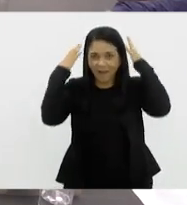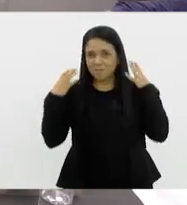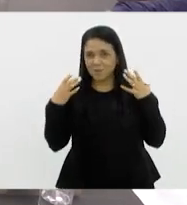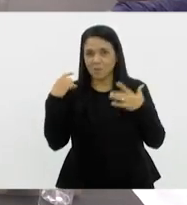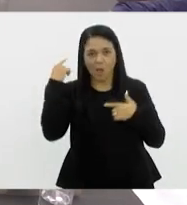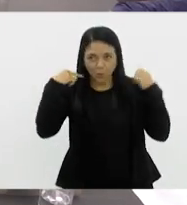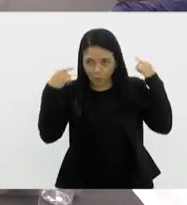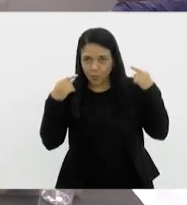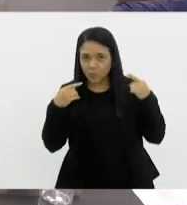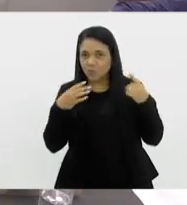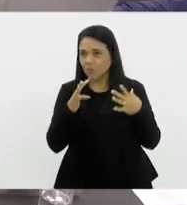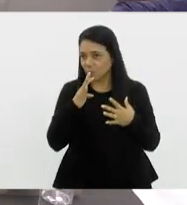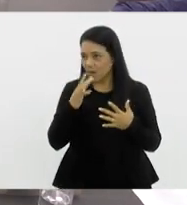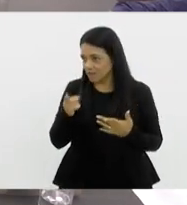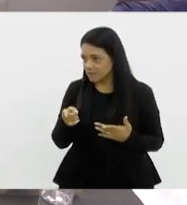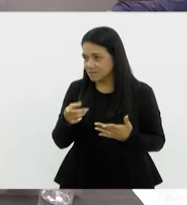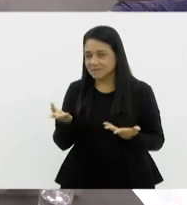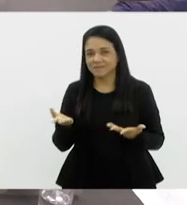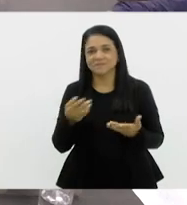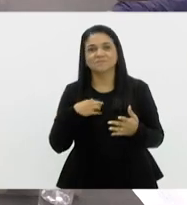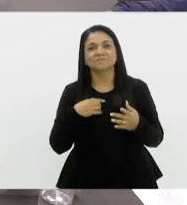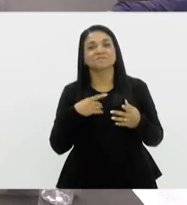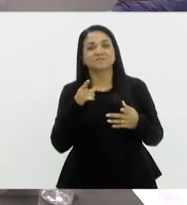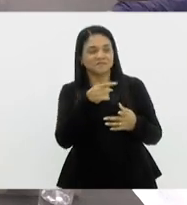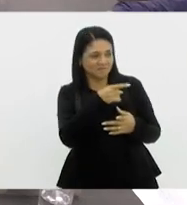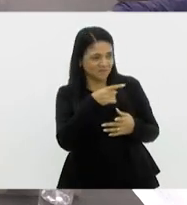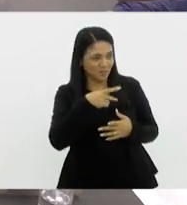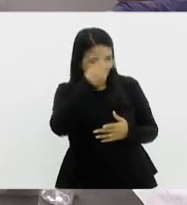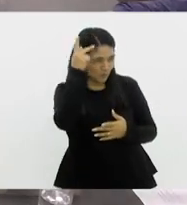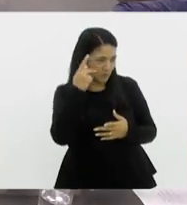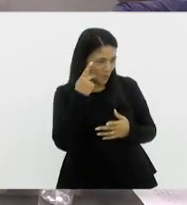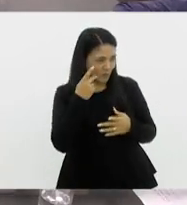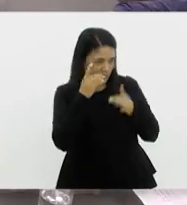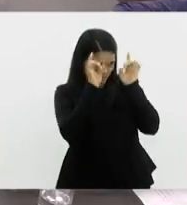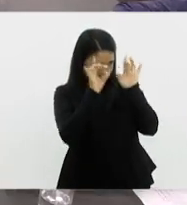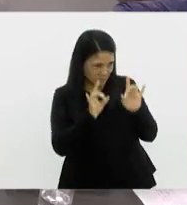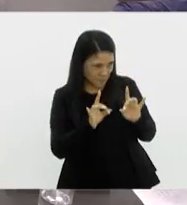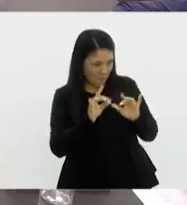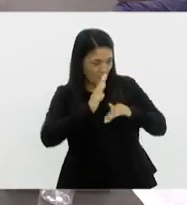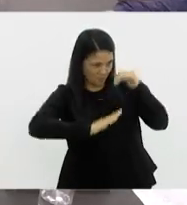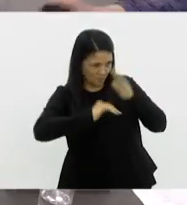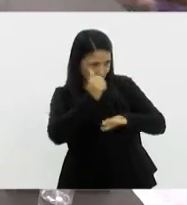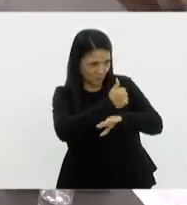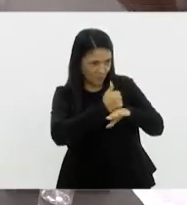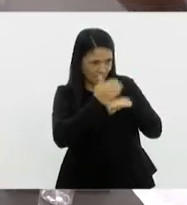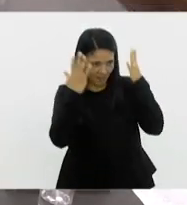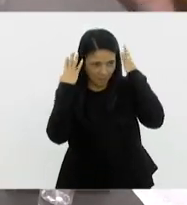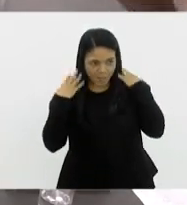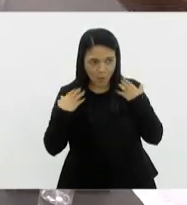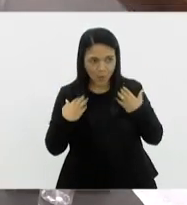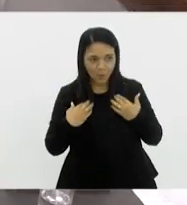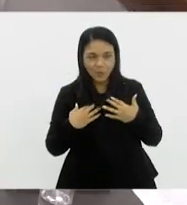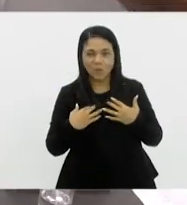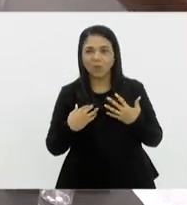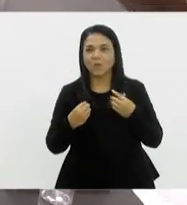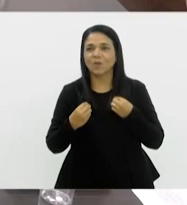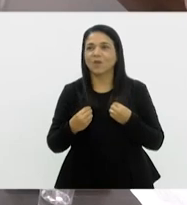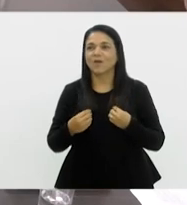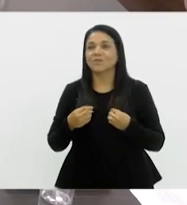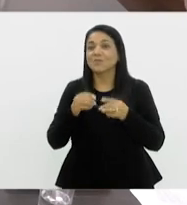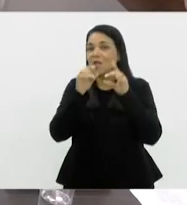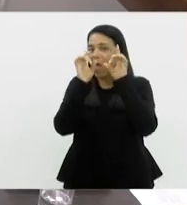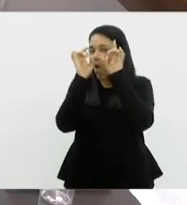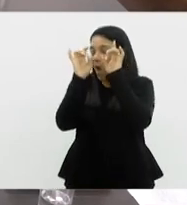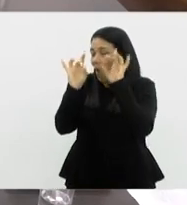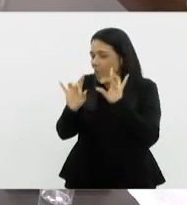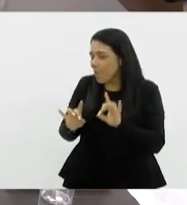Deputado Luiz Paulo, Vossa Excelência é especialista em cabelos, não? Deixa eu só falar com ela. É a única especialidade